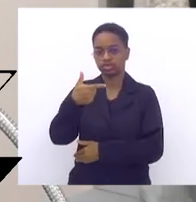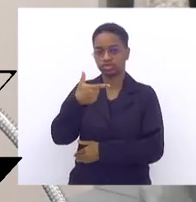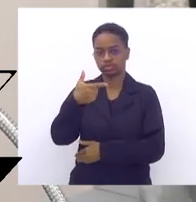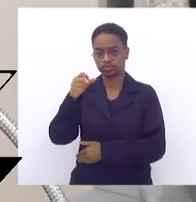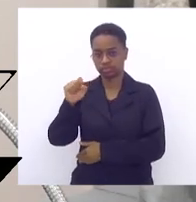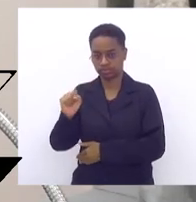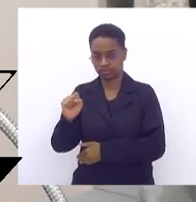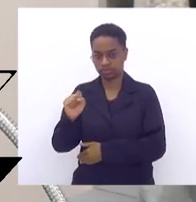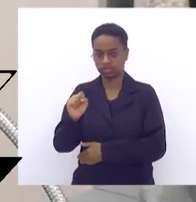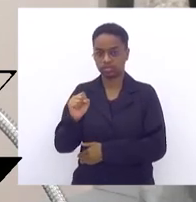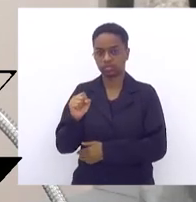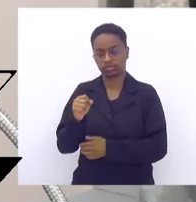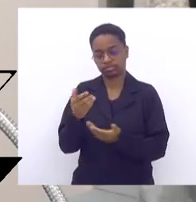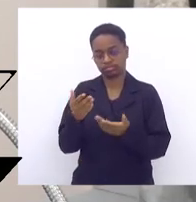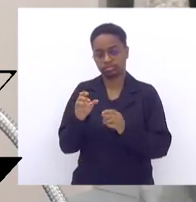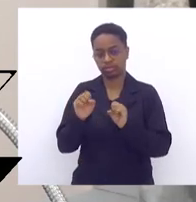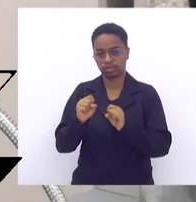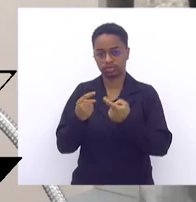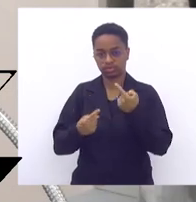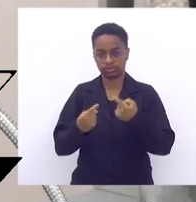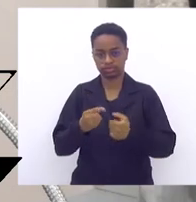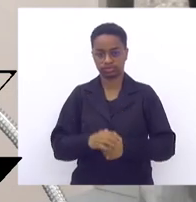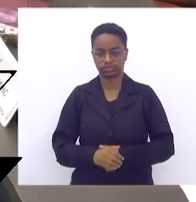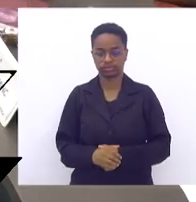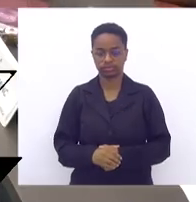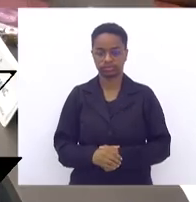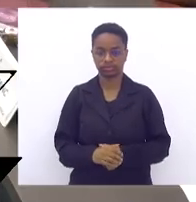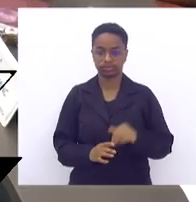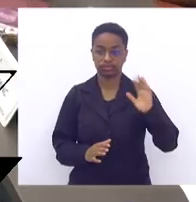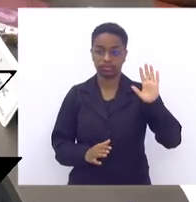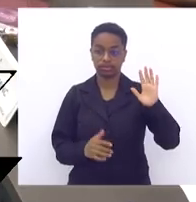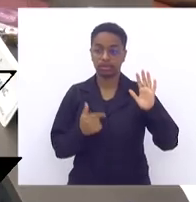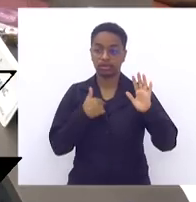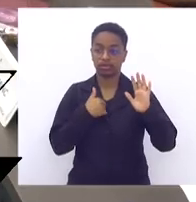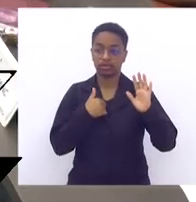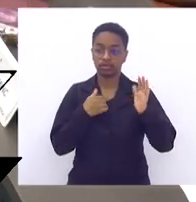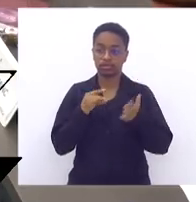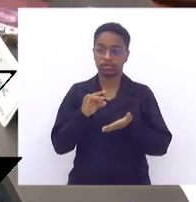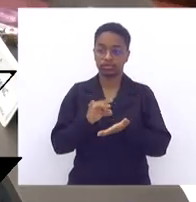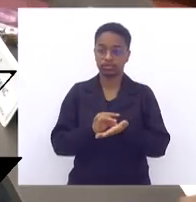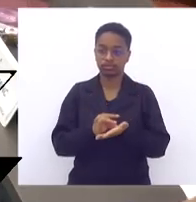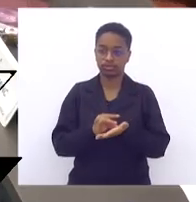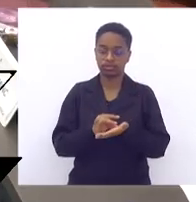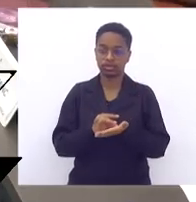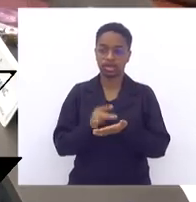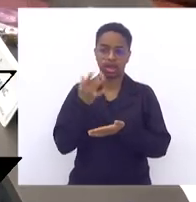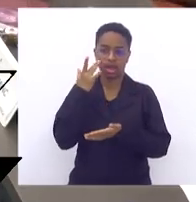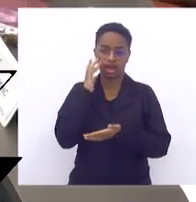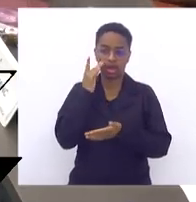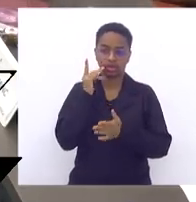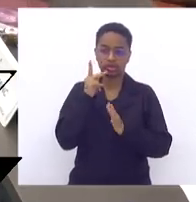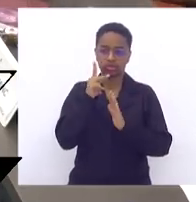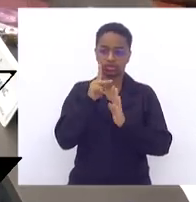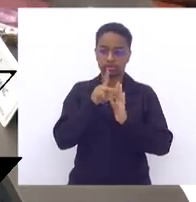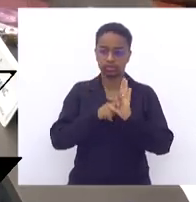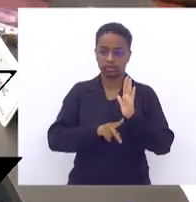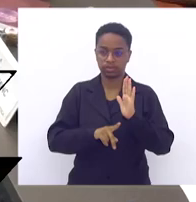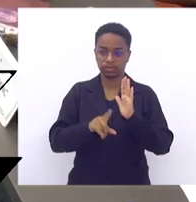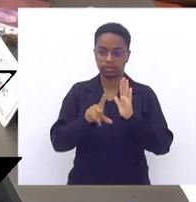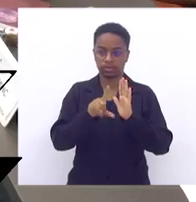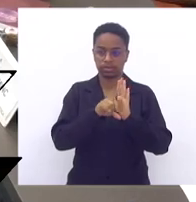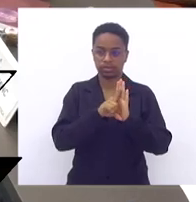5728-22. É nesse sentido, para discutir. Presidente, é porque, na verdade, acho que esse projeto, ele...